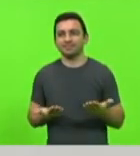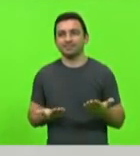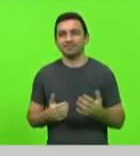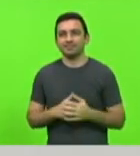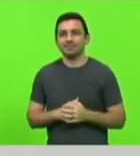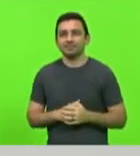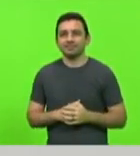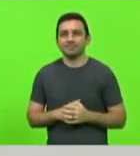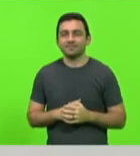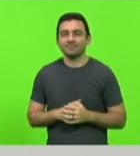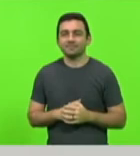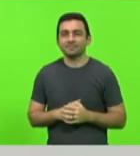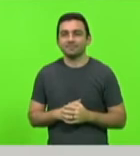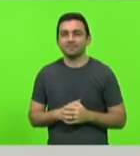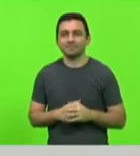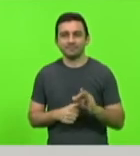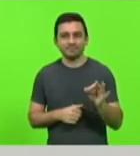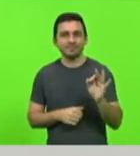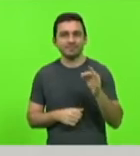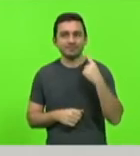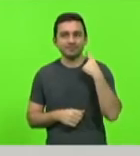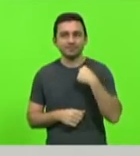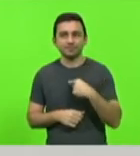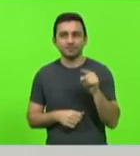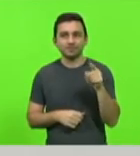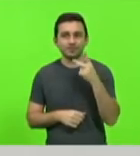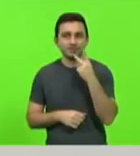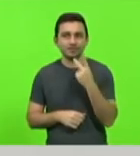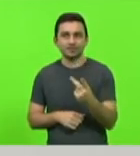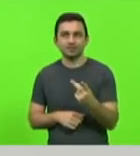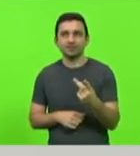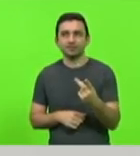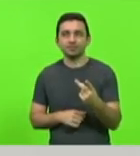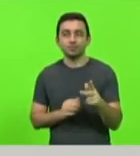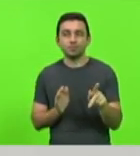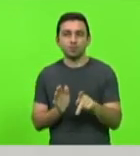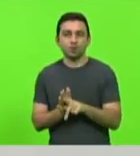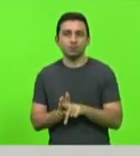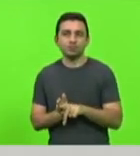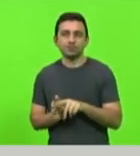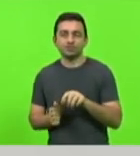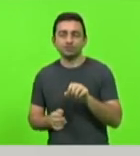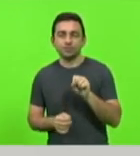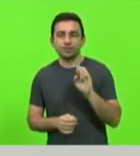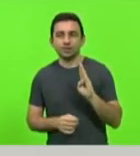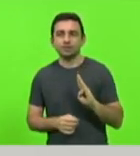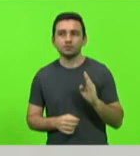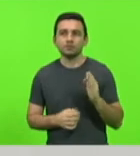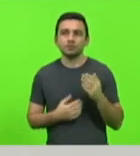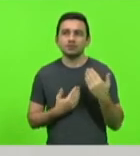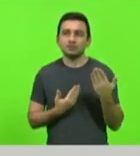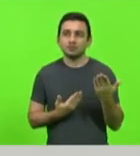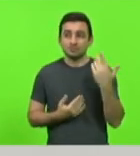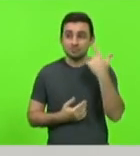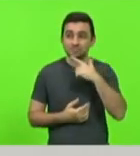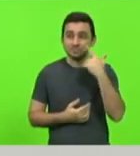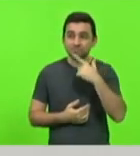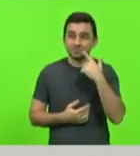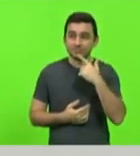O deputado Silvio está rindo, né? O homem lá de São Bento recebeu foi agraciado